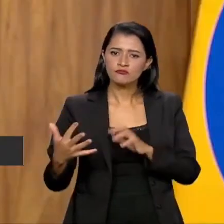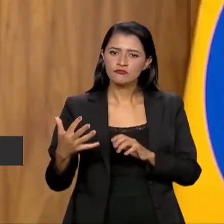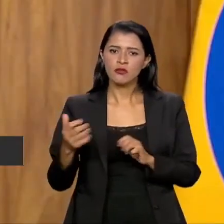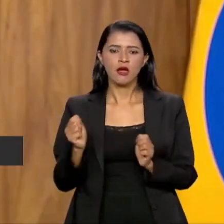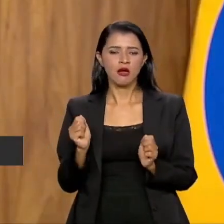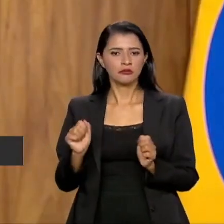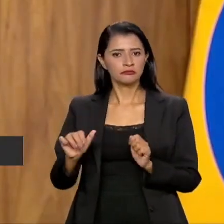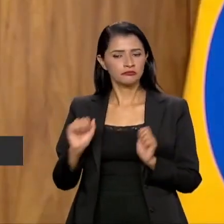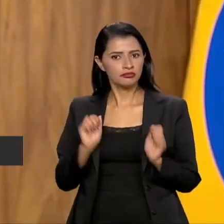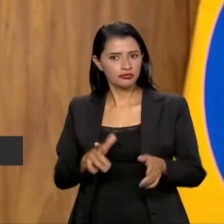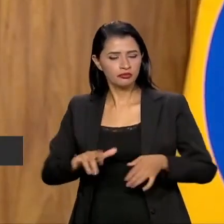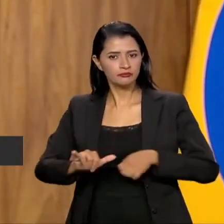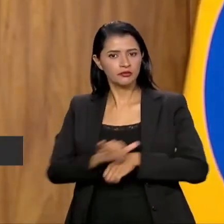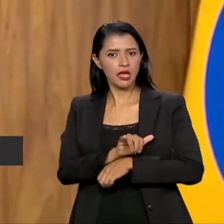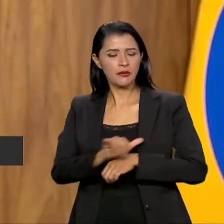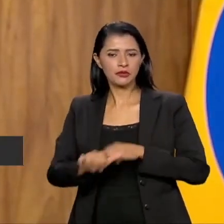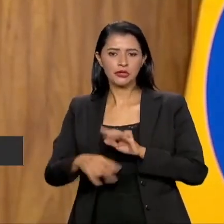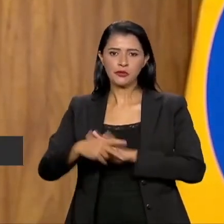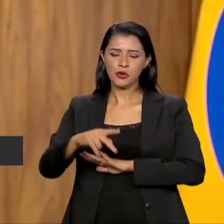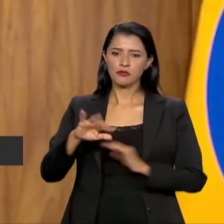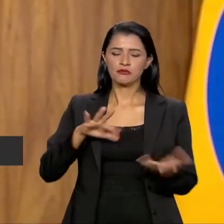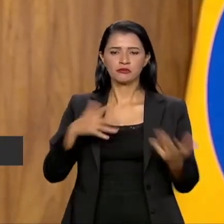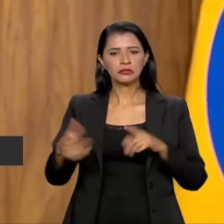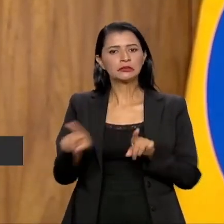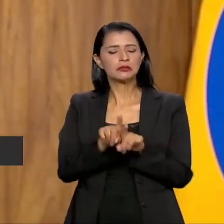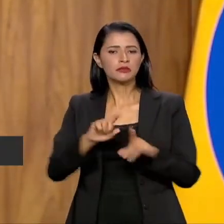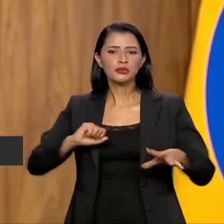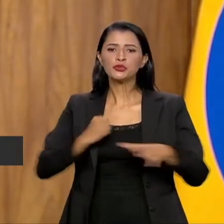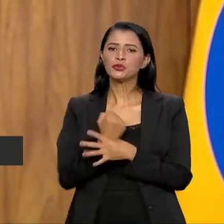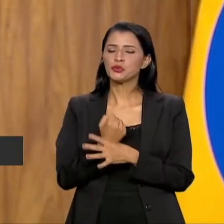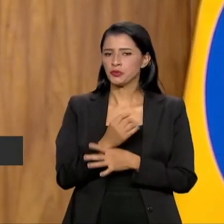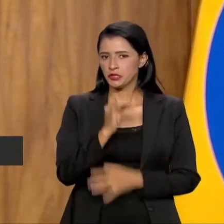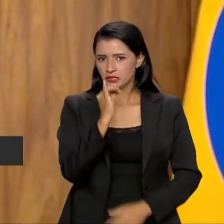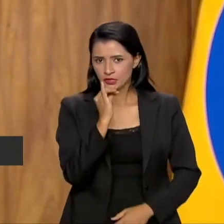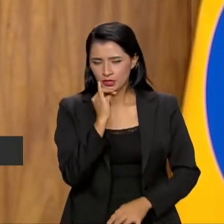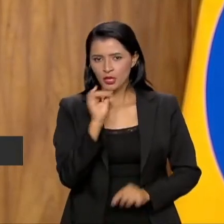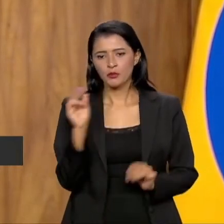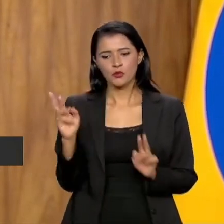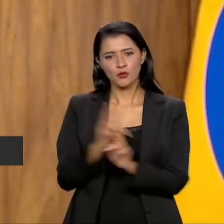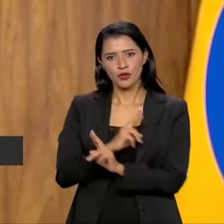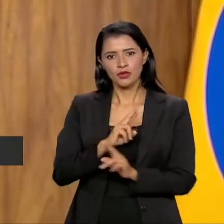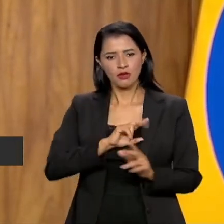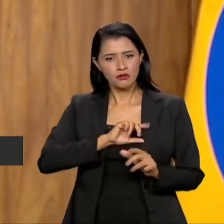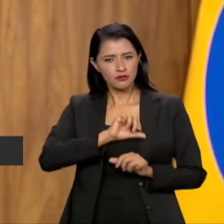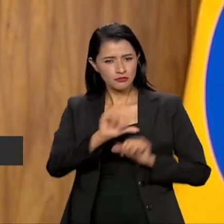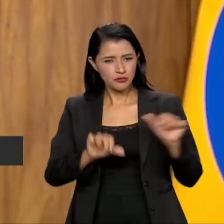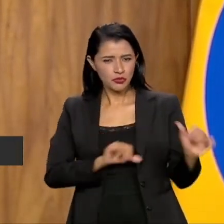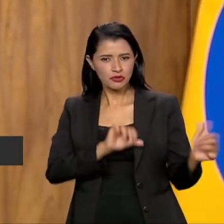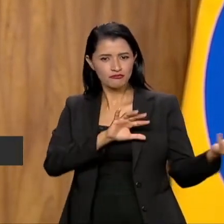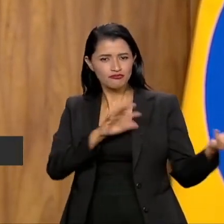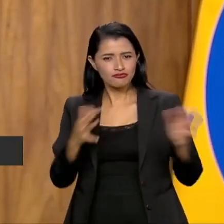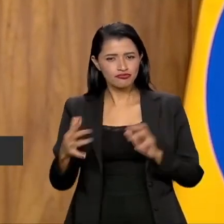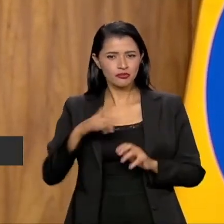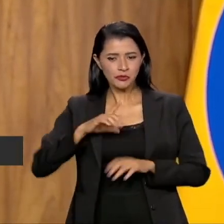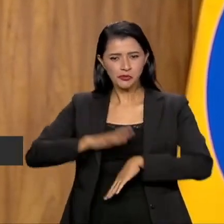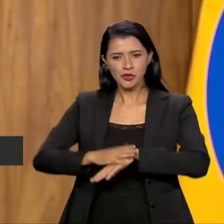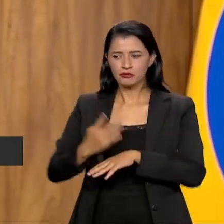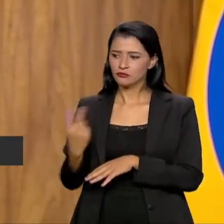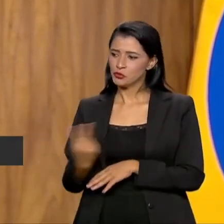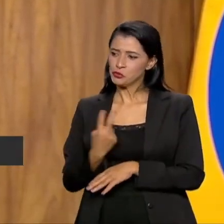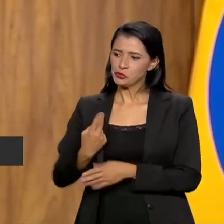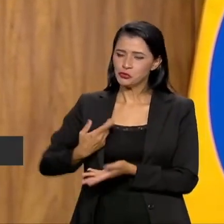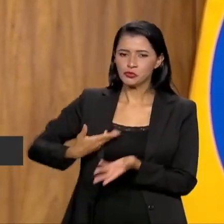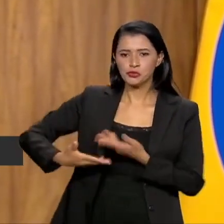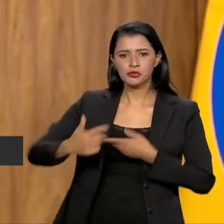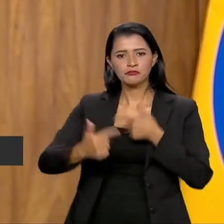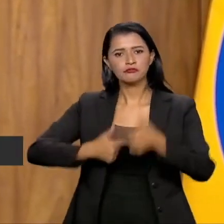climática, e assegurar que, por exemplo, com relação a mudanças climáticas, quando trabalhamos juntos